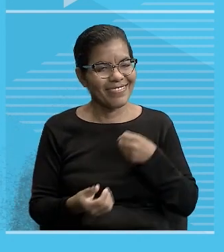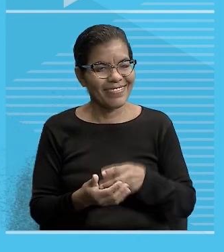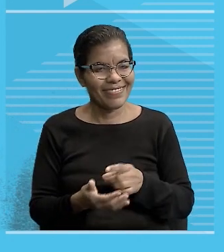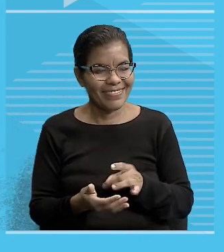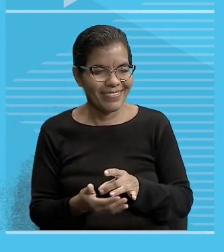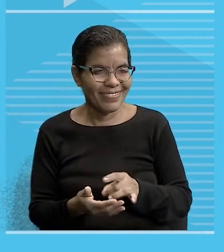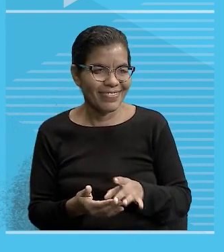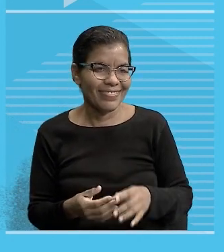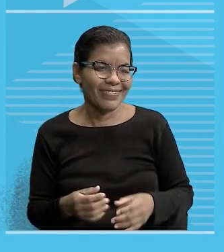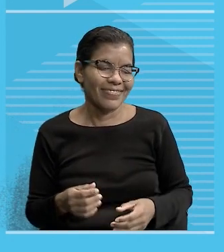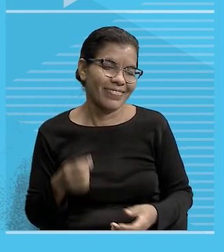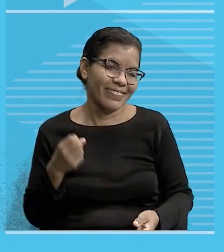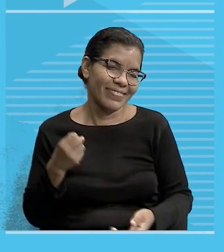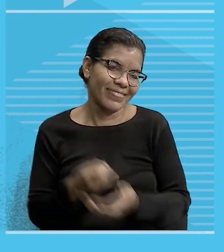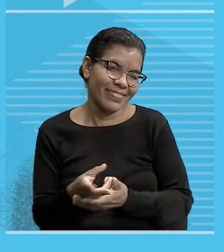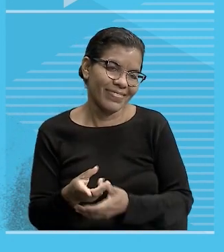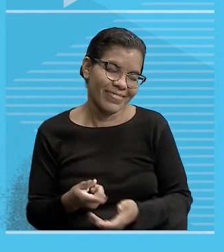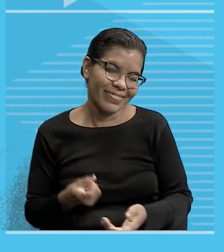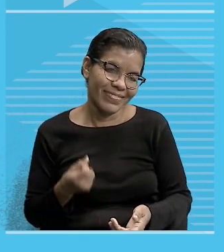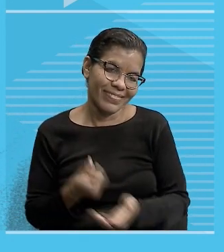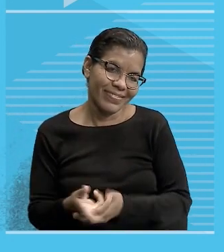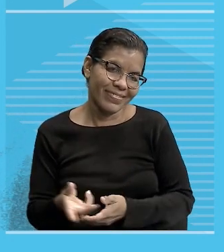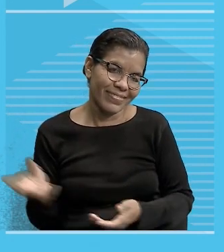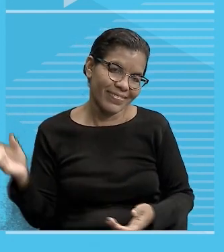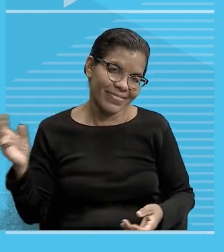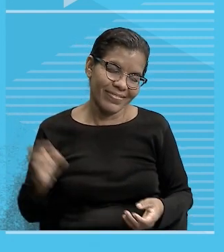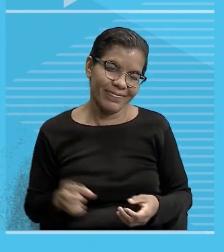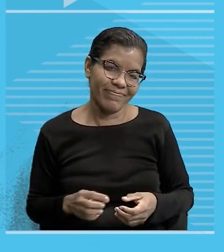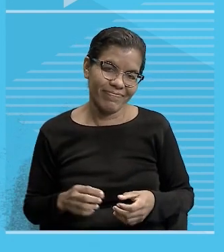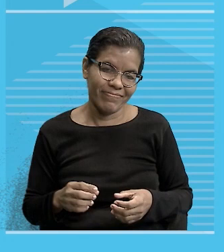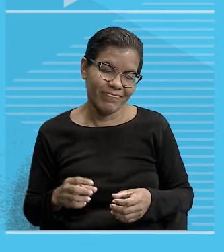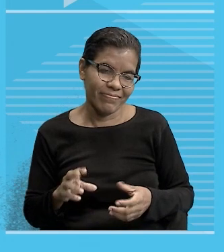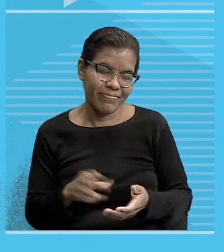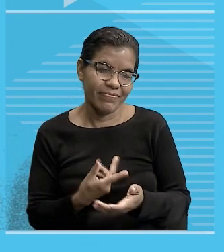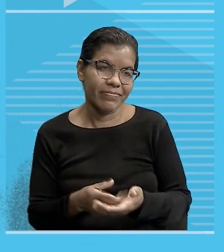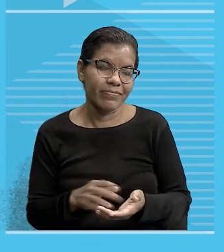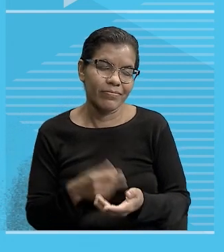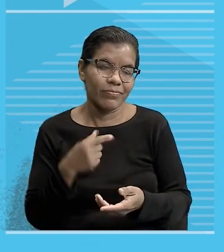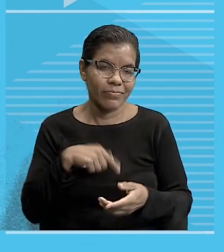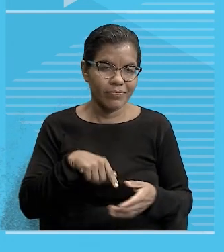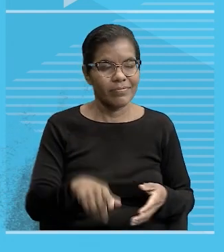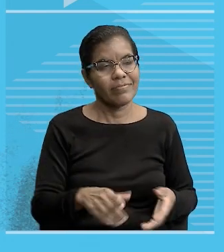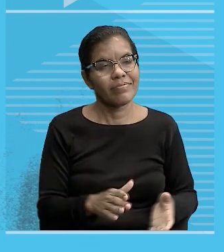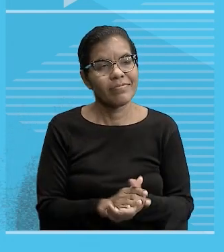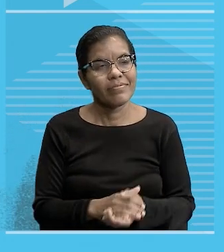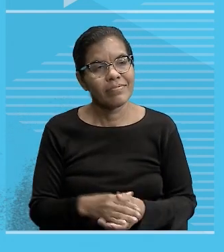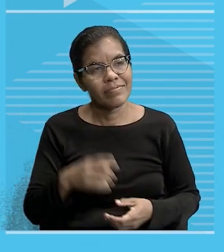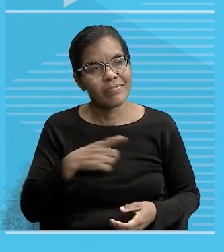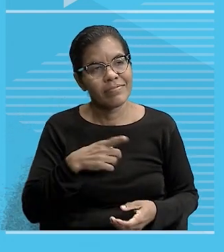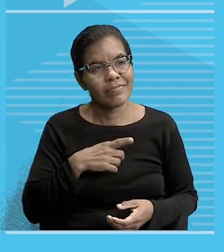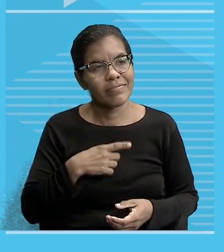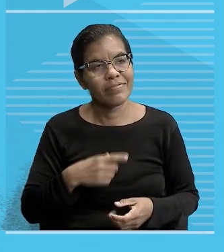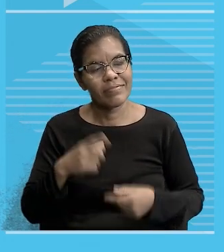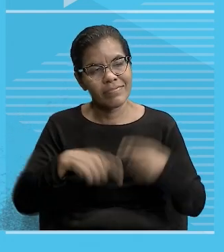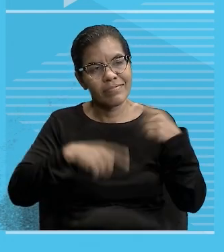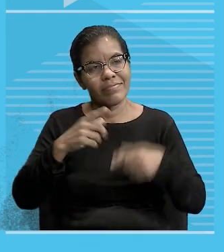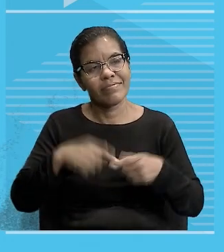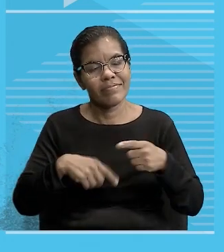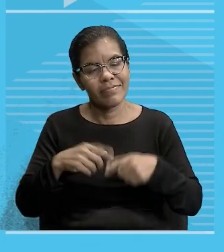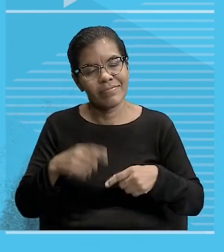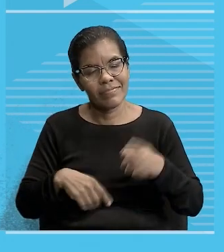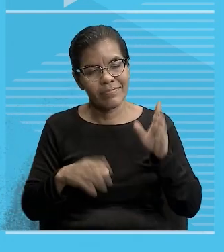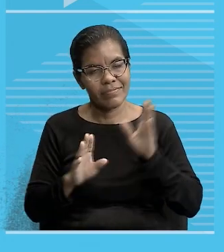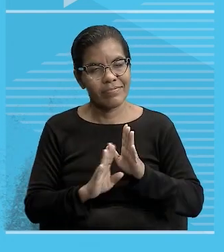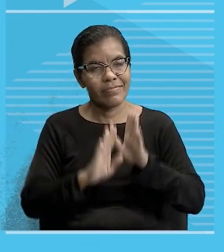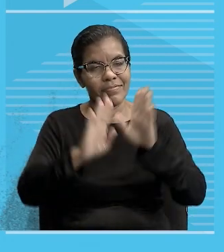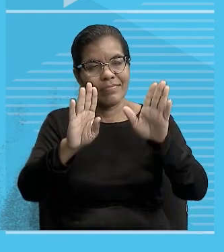ela disse que gosta de chocolate chega lá existe um produto exposto